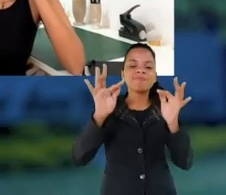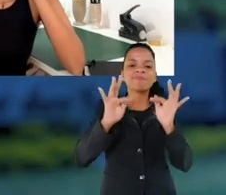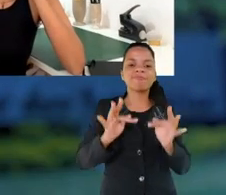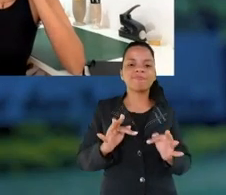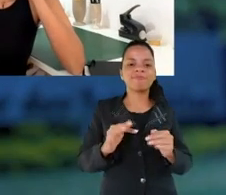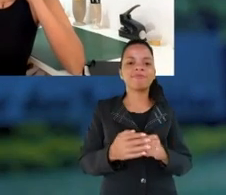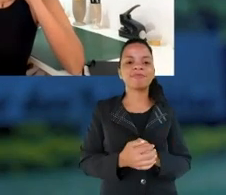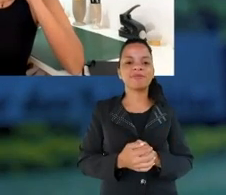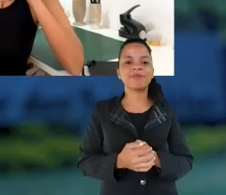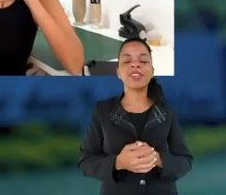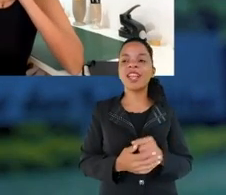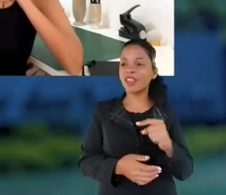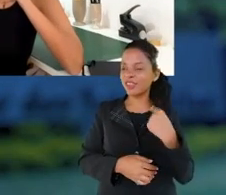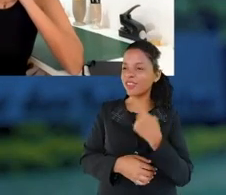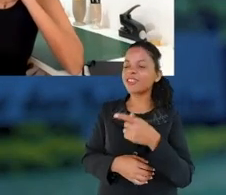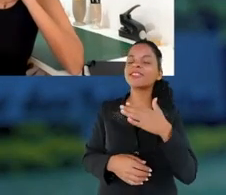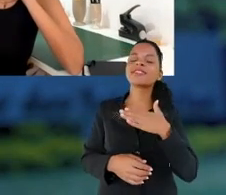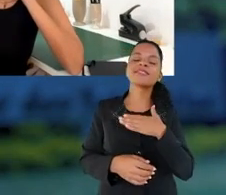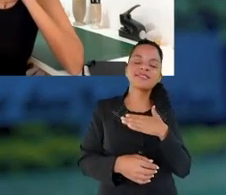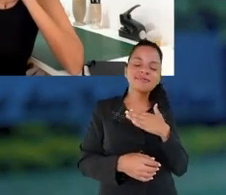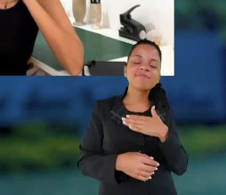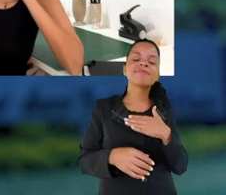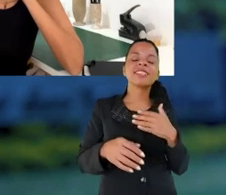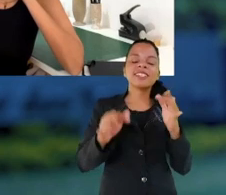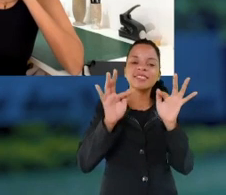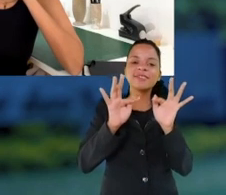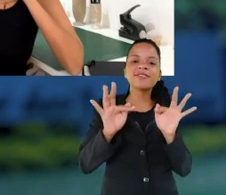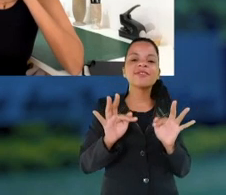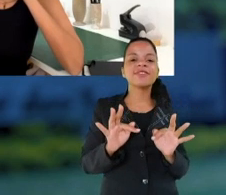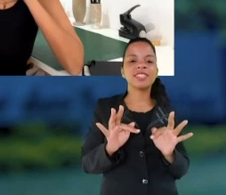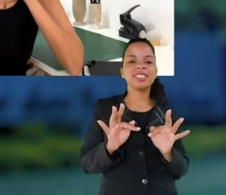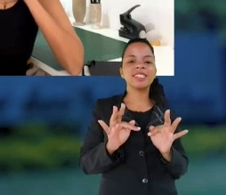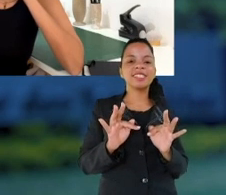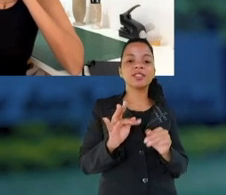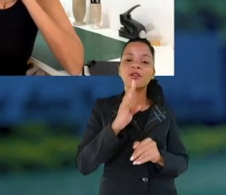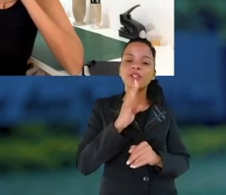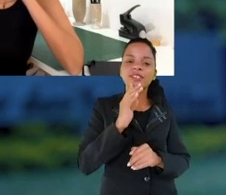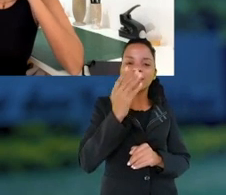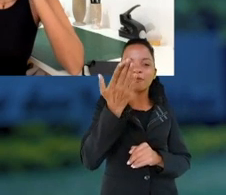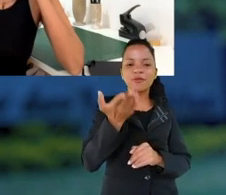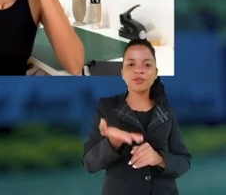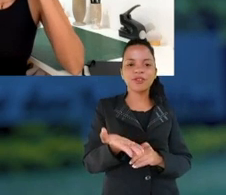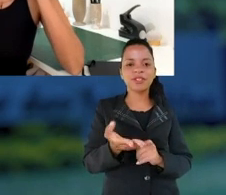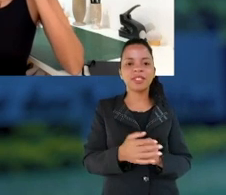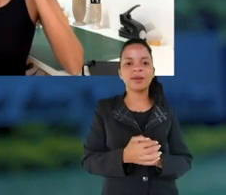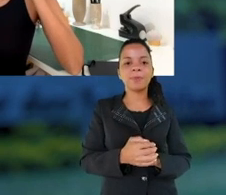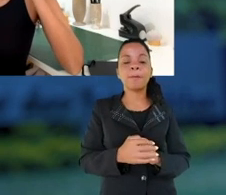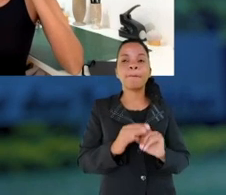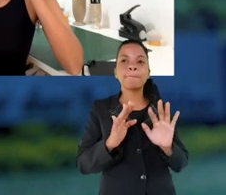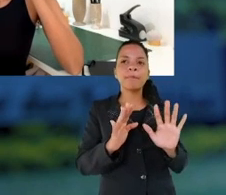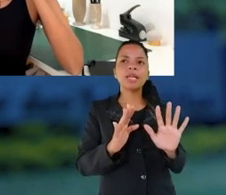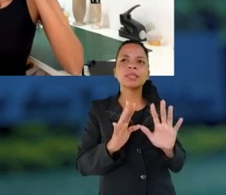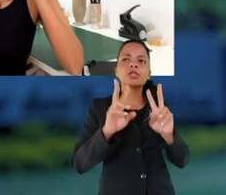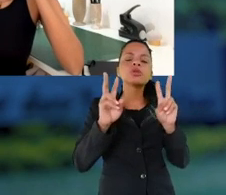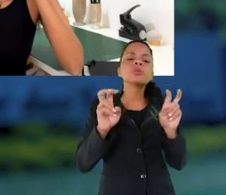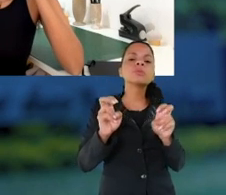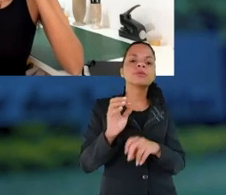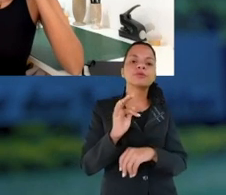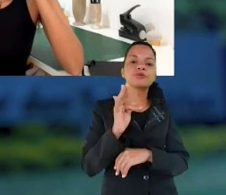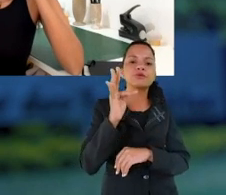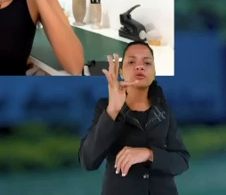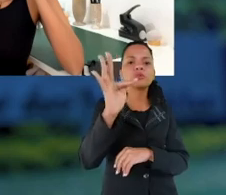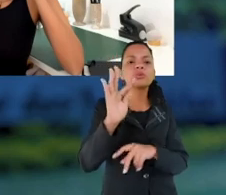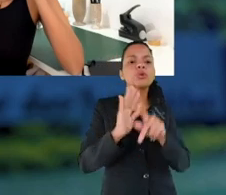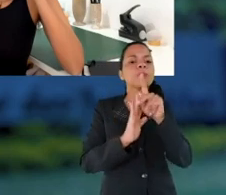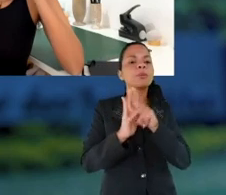também é uma alegria conhecer mais de você, mais da sua obra. E agora eu queria saber um pouquinho sobre futuro, projetos, se você tem alguma coisa